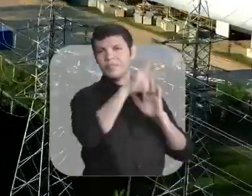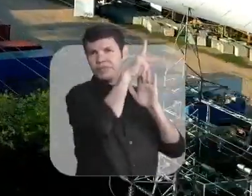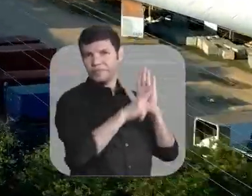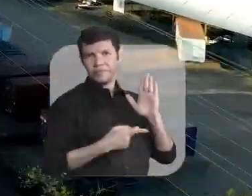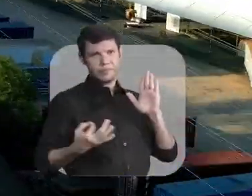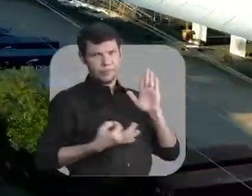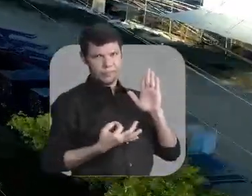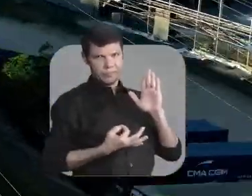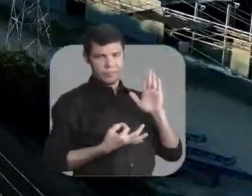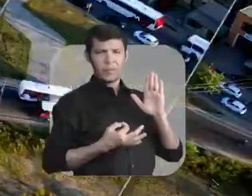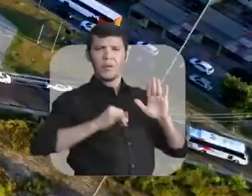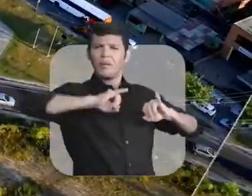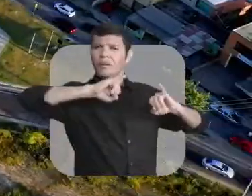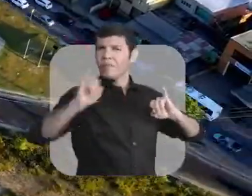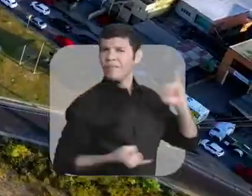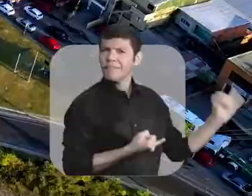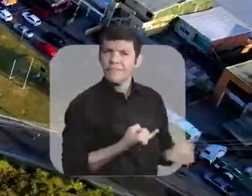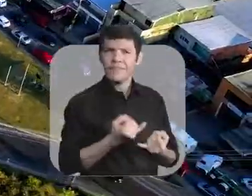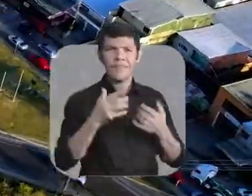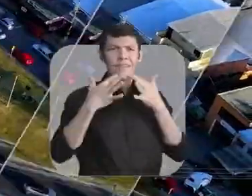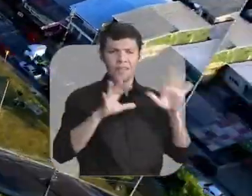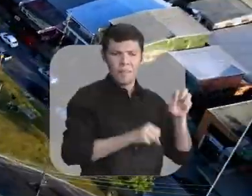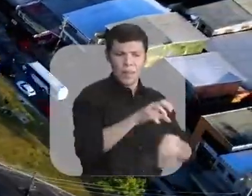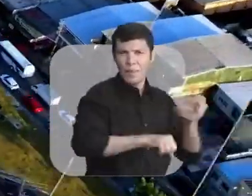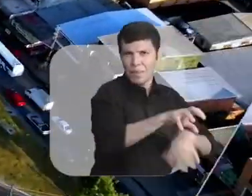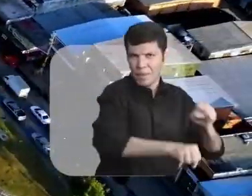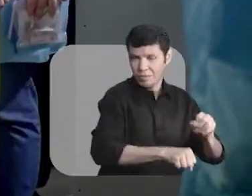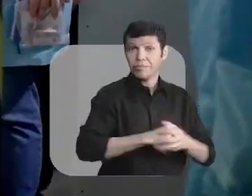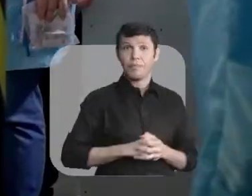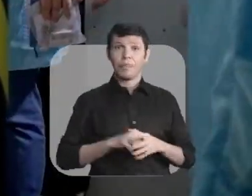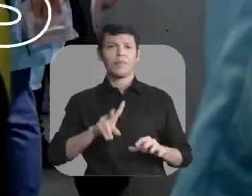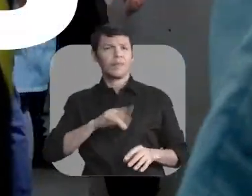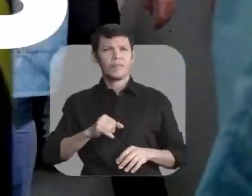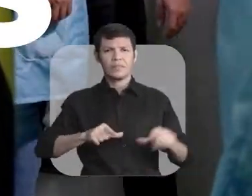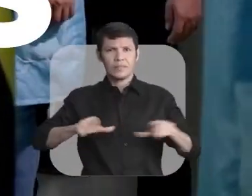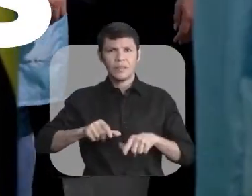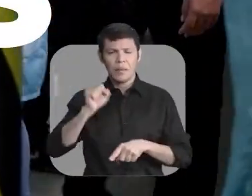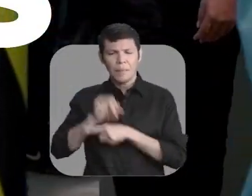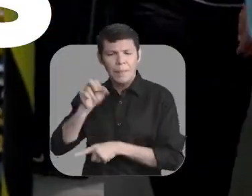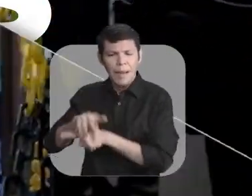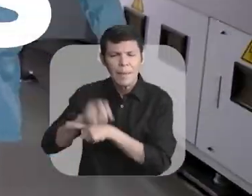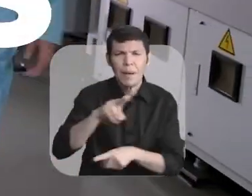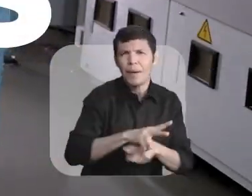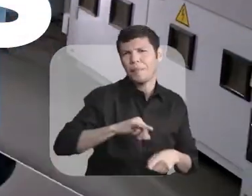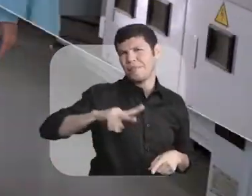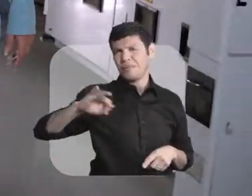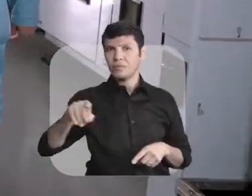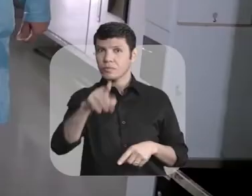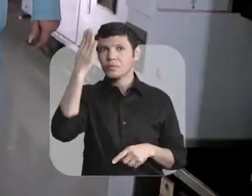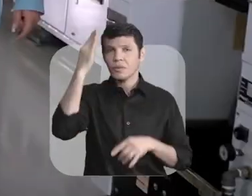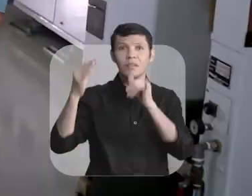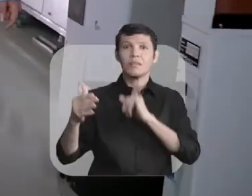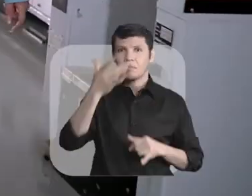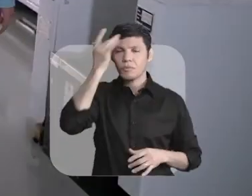ter um plano para aproveitar as riquezas que temos o acelera Amazonas vamos gerar milhares de empregos e você